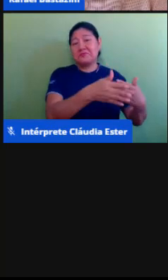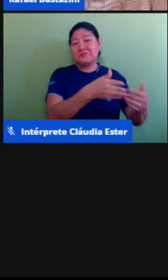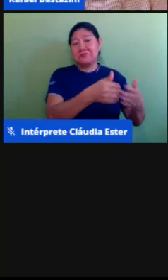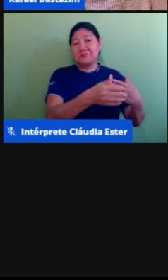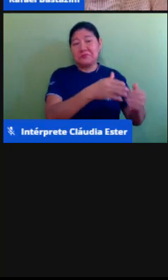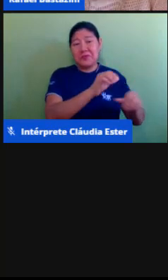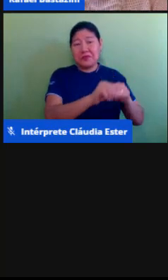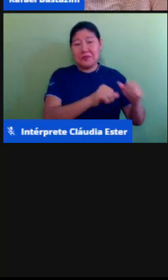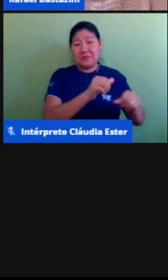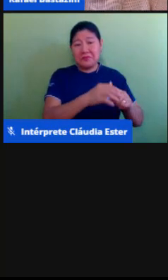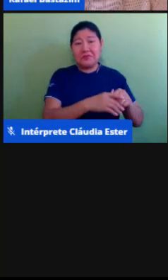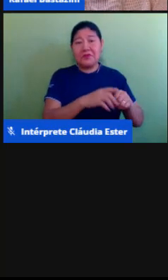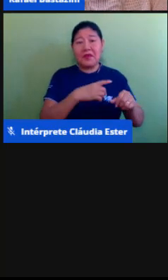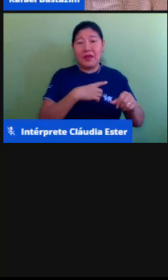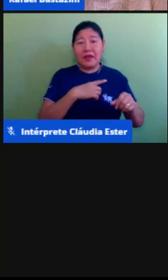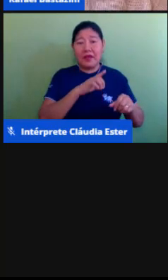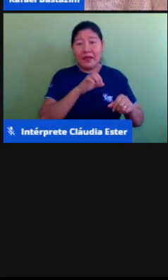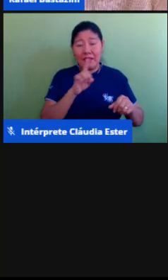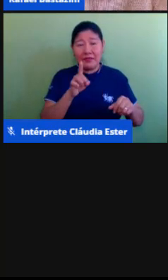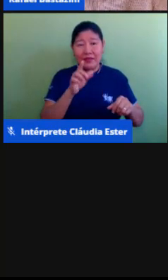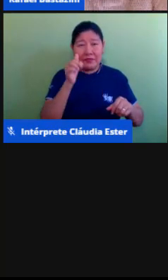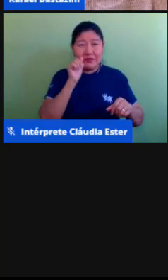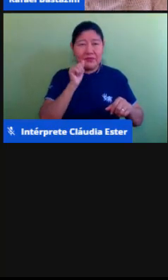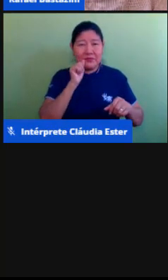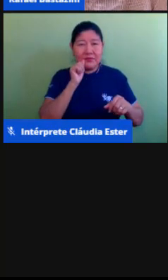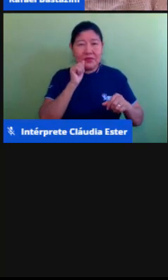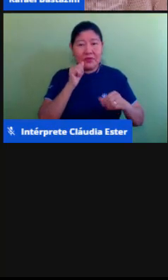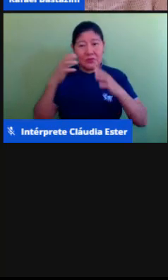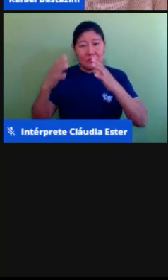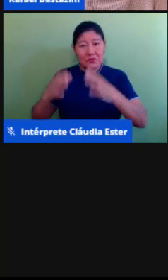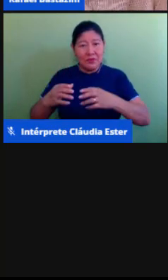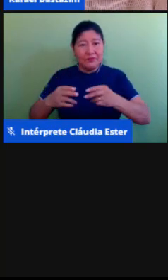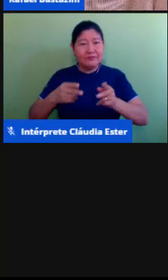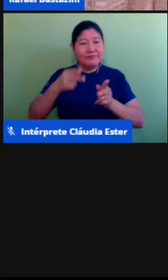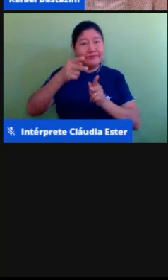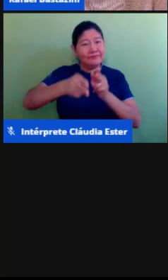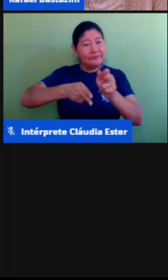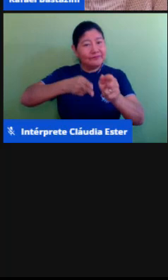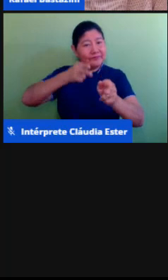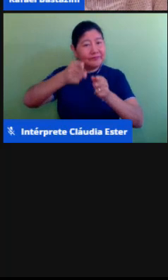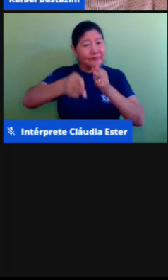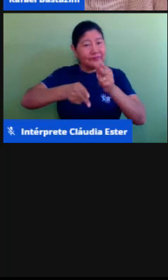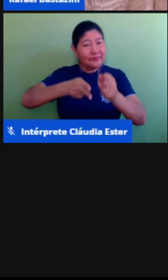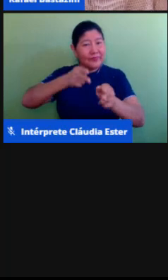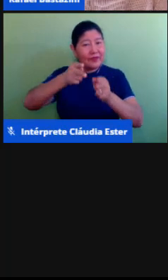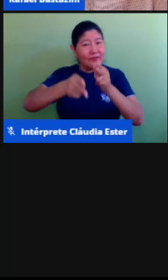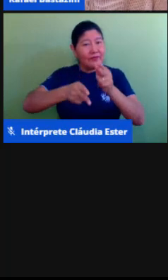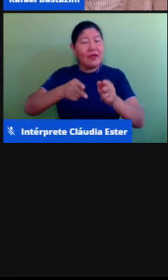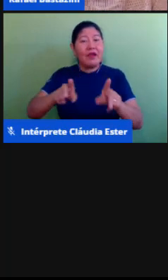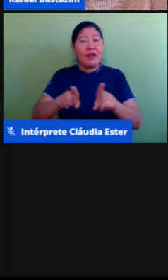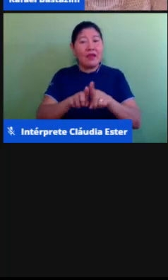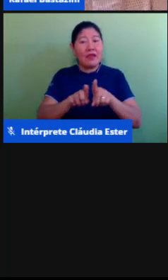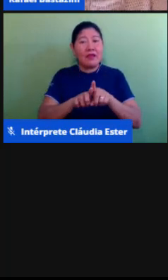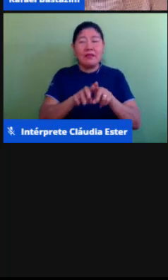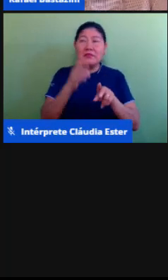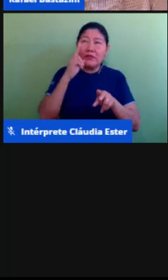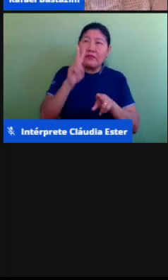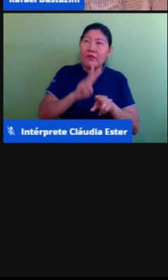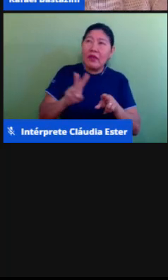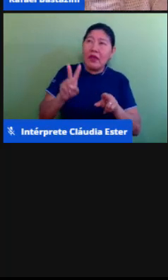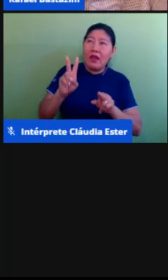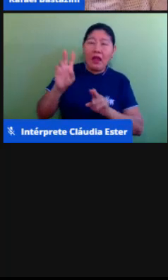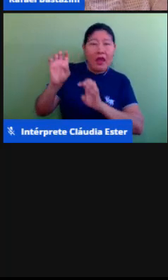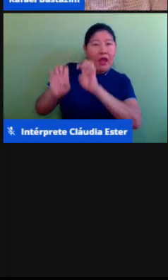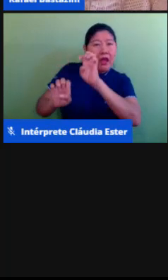esplanada ferroviária, né? As formas se mantiveram, desculpa, mas mudaram-se